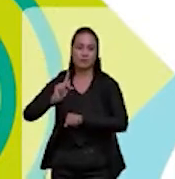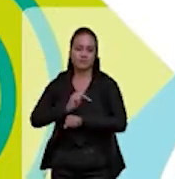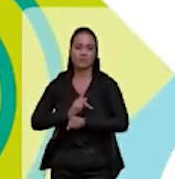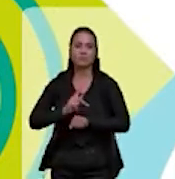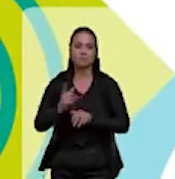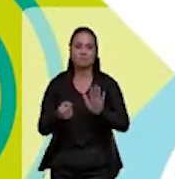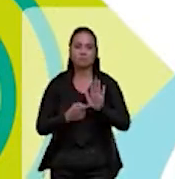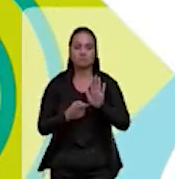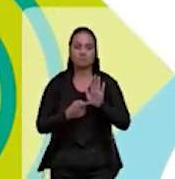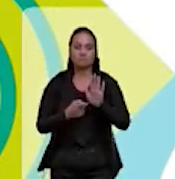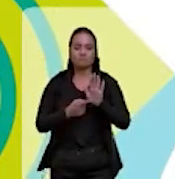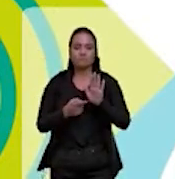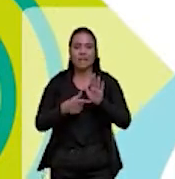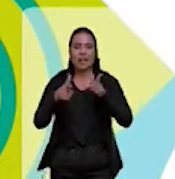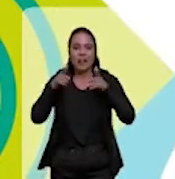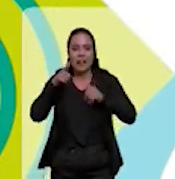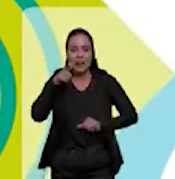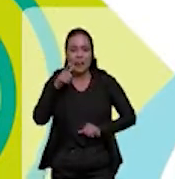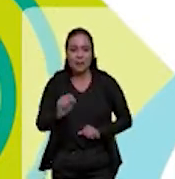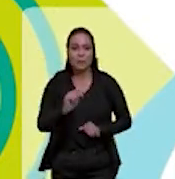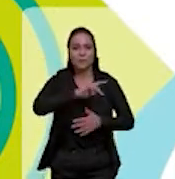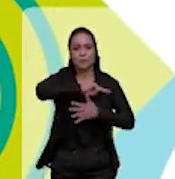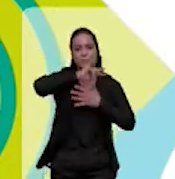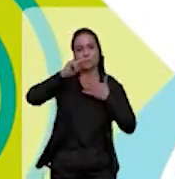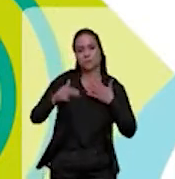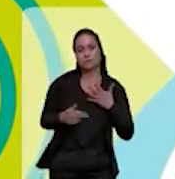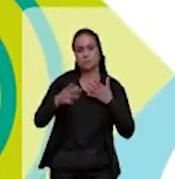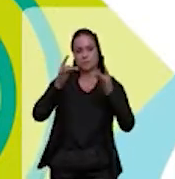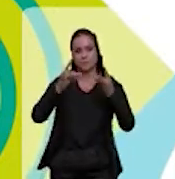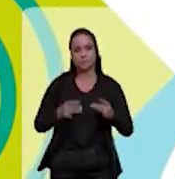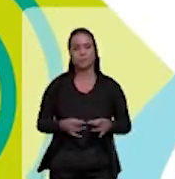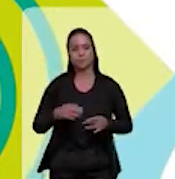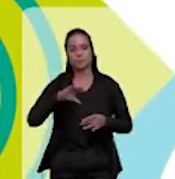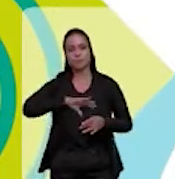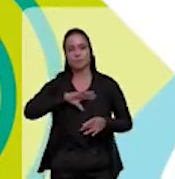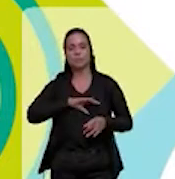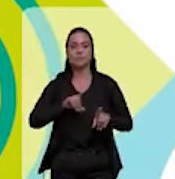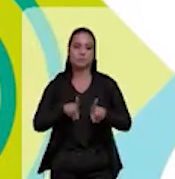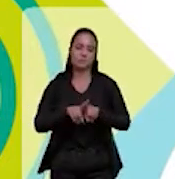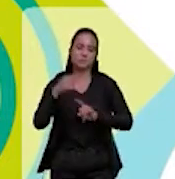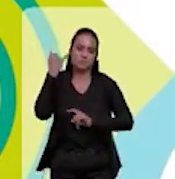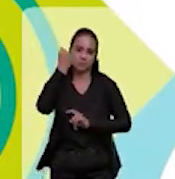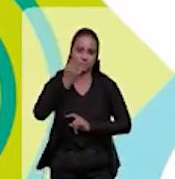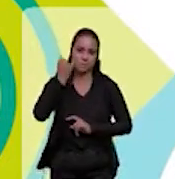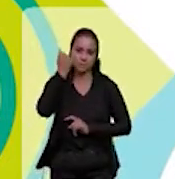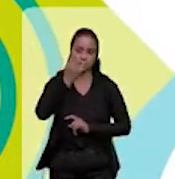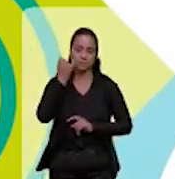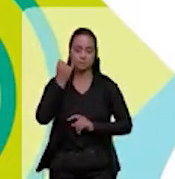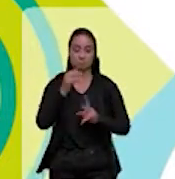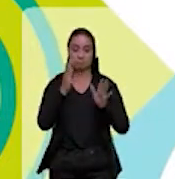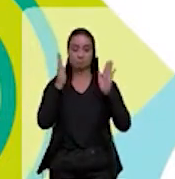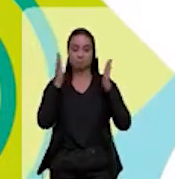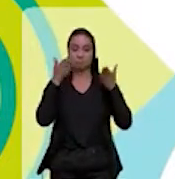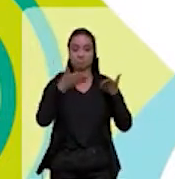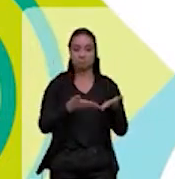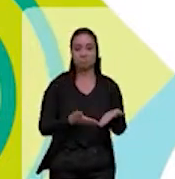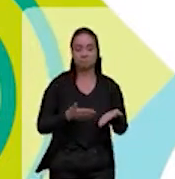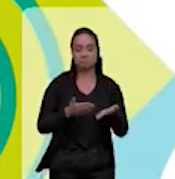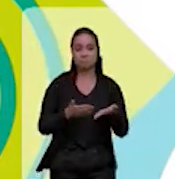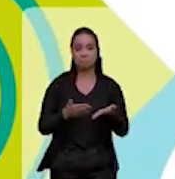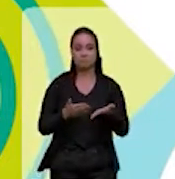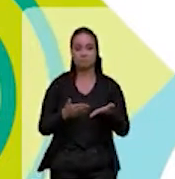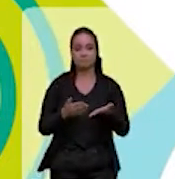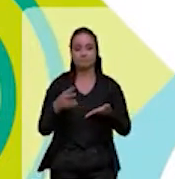considerando-as como línguas pluricentricas pensando aqui especificamente no português do espanhol a respeito da importância da literatura